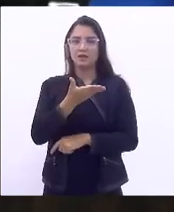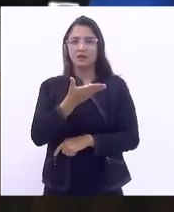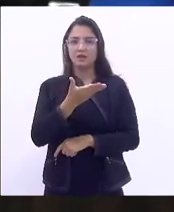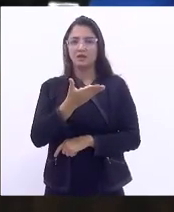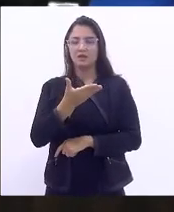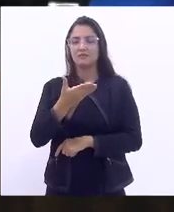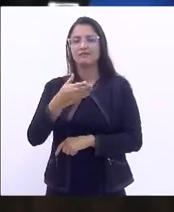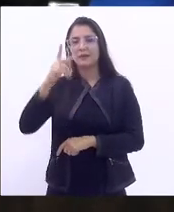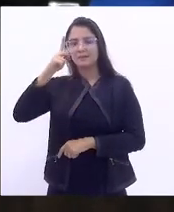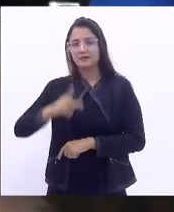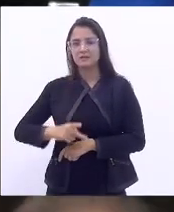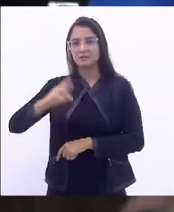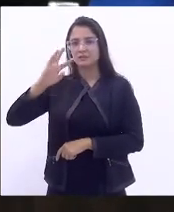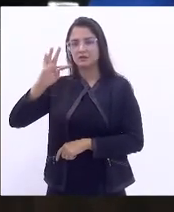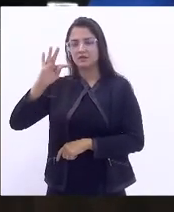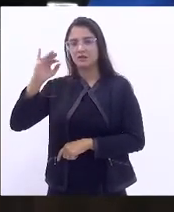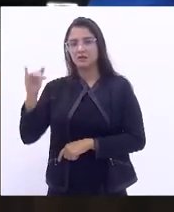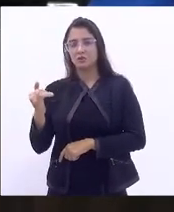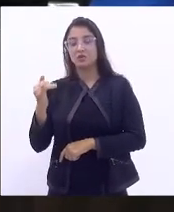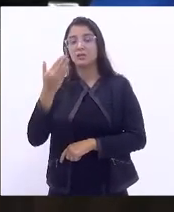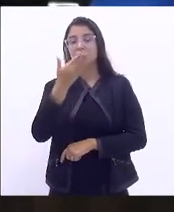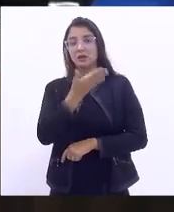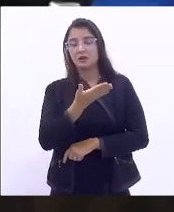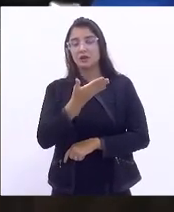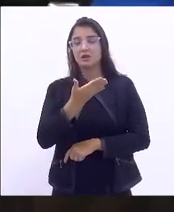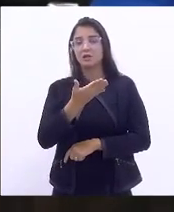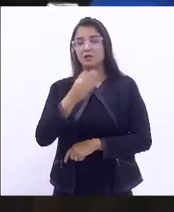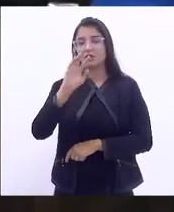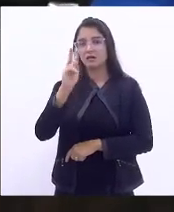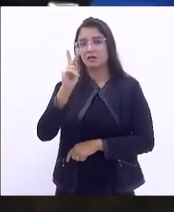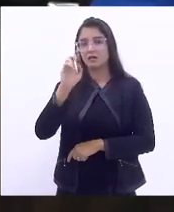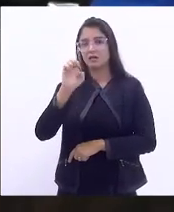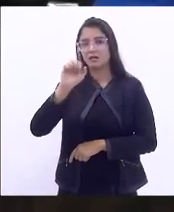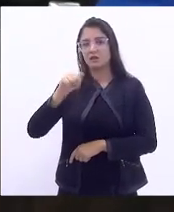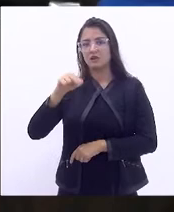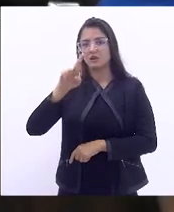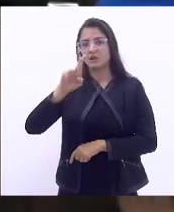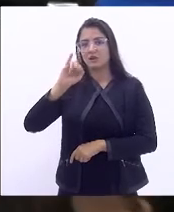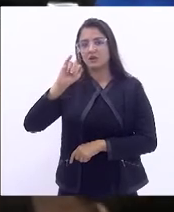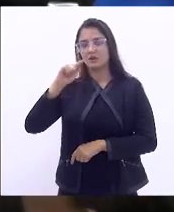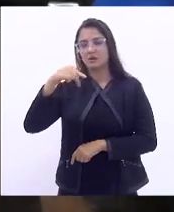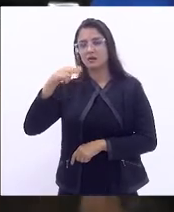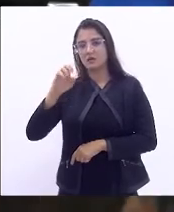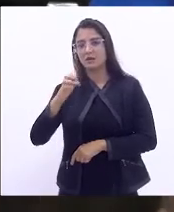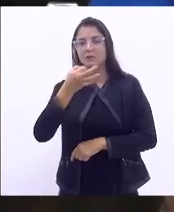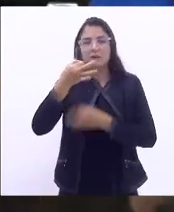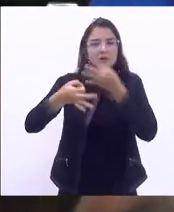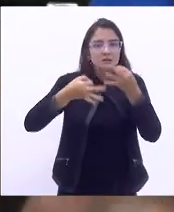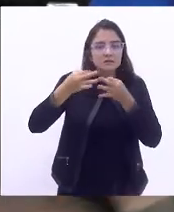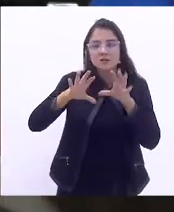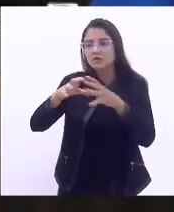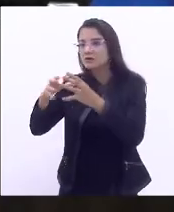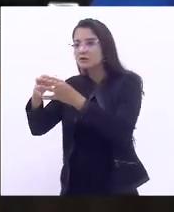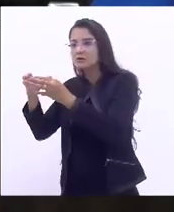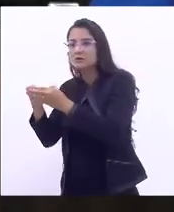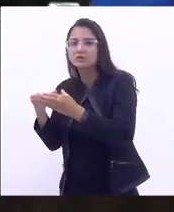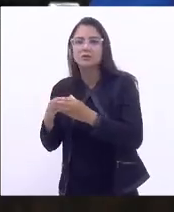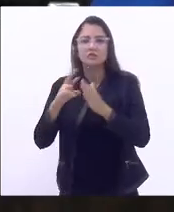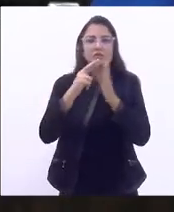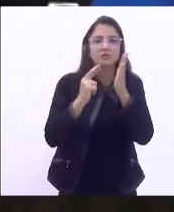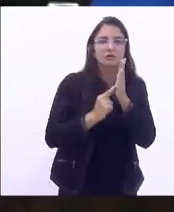Henrique Carlos de Andrade Figueira. Pendente de pareceres das comissões de normas internas e proporções externas. Para